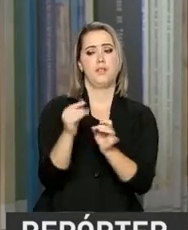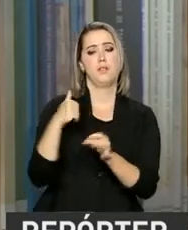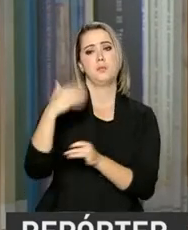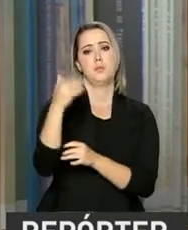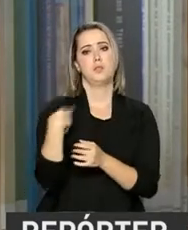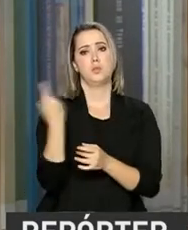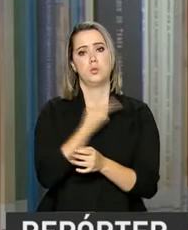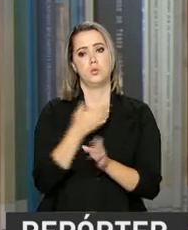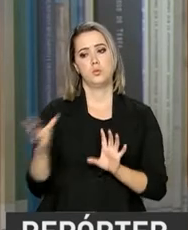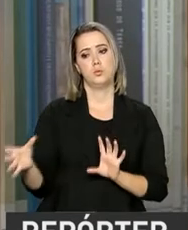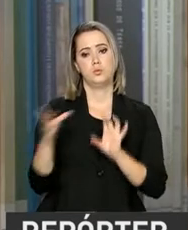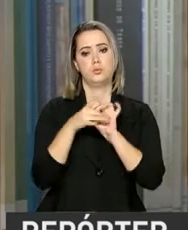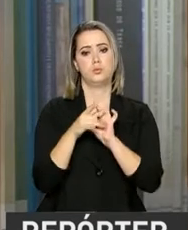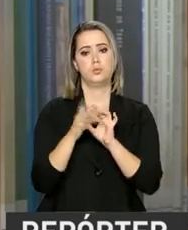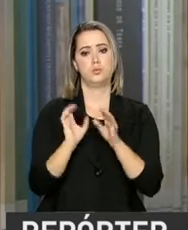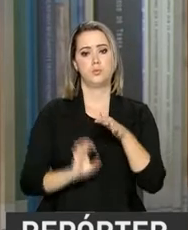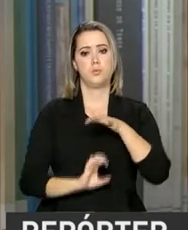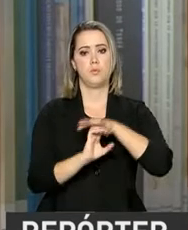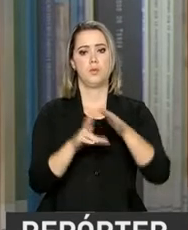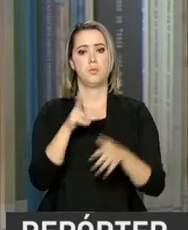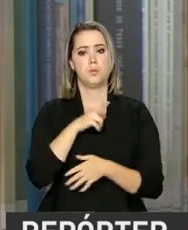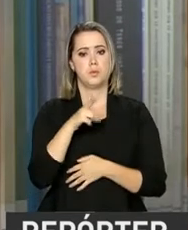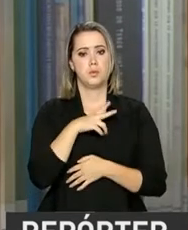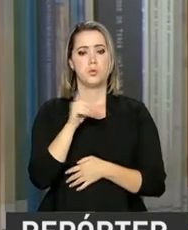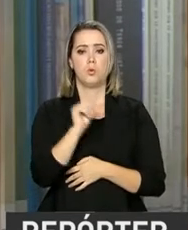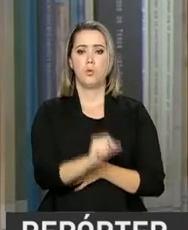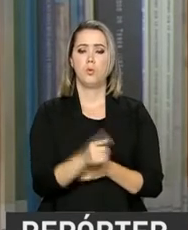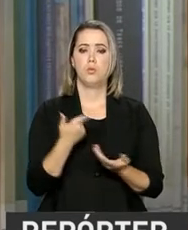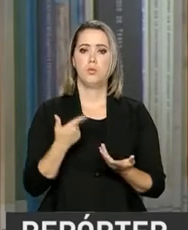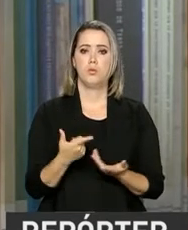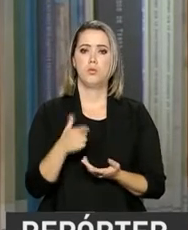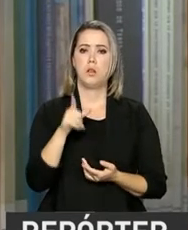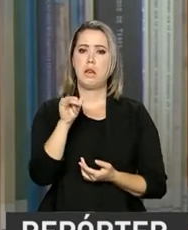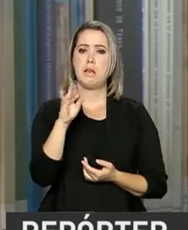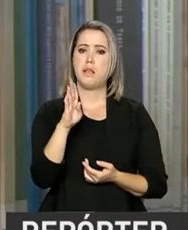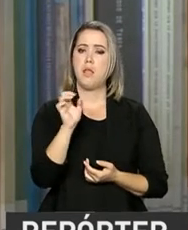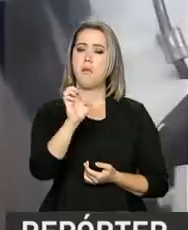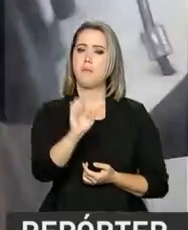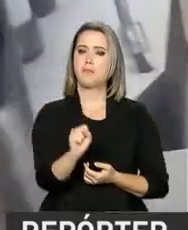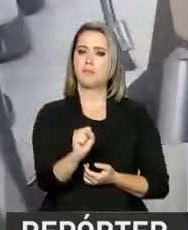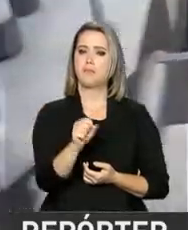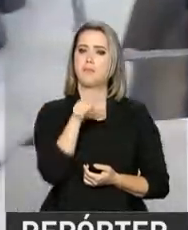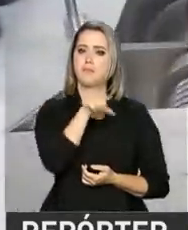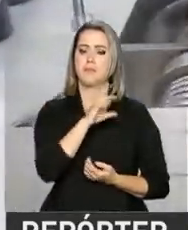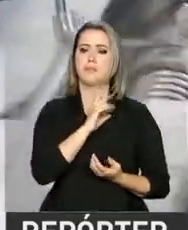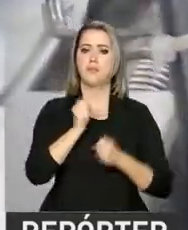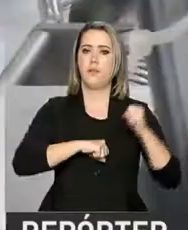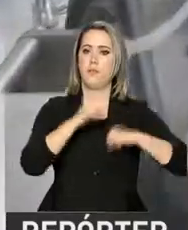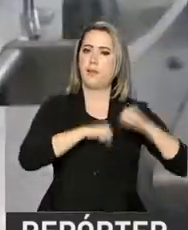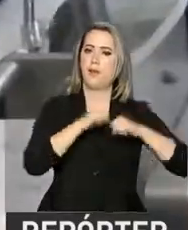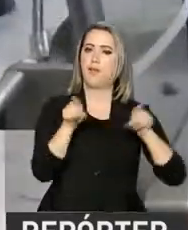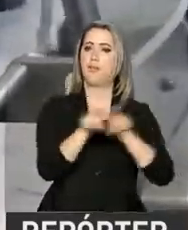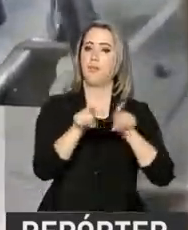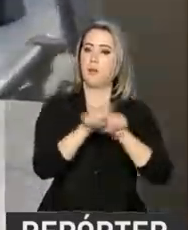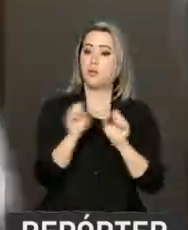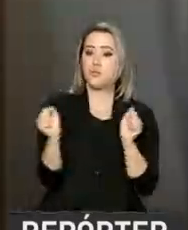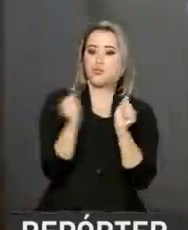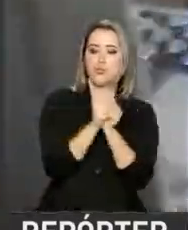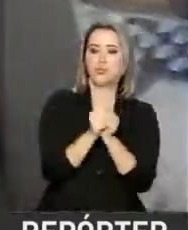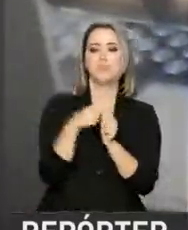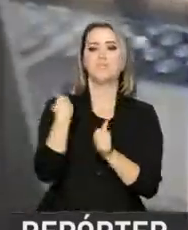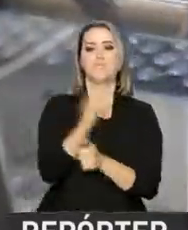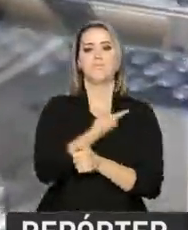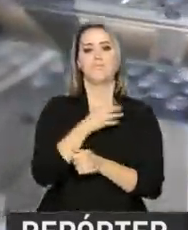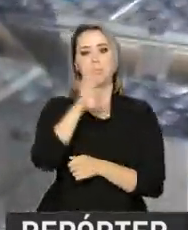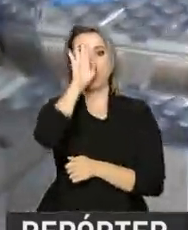é privado nacional há livros que vai fazer uma parte da produção projeto a nossa prioridade é o